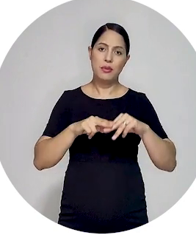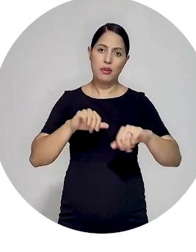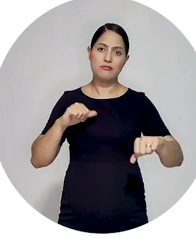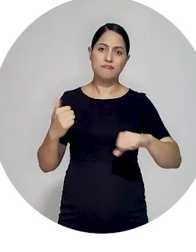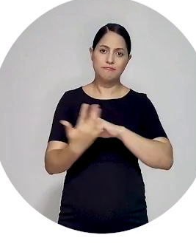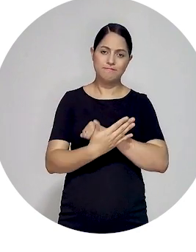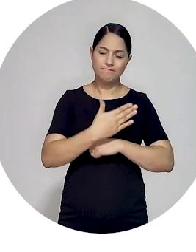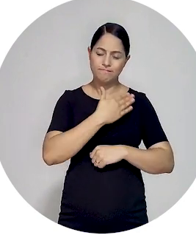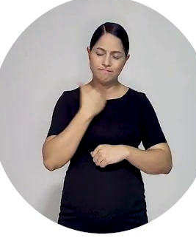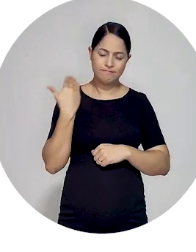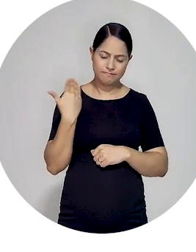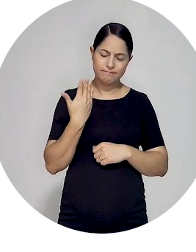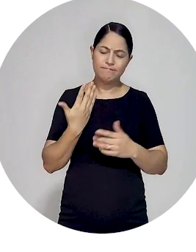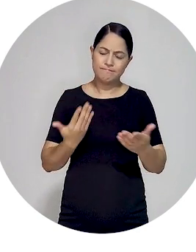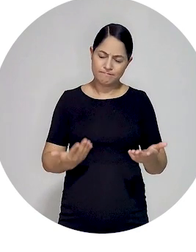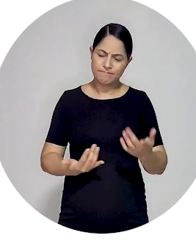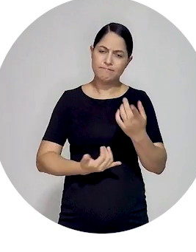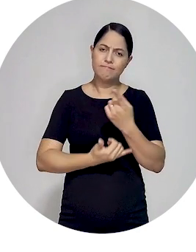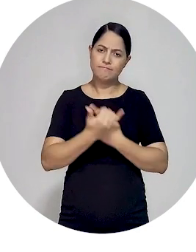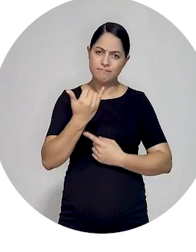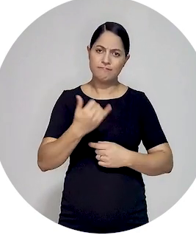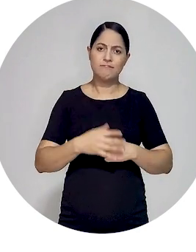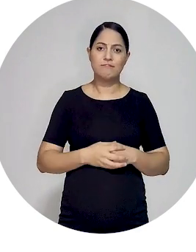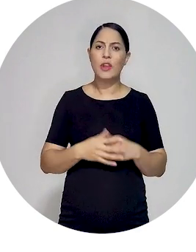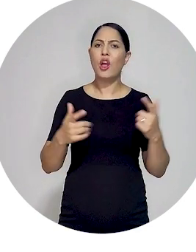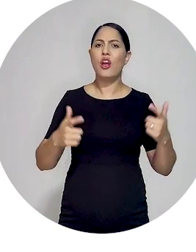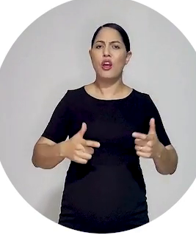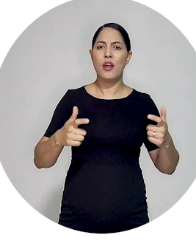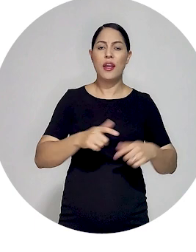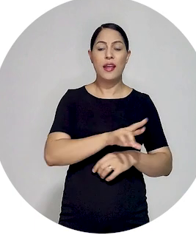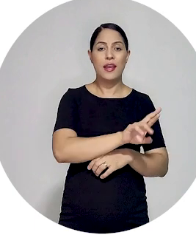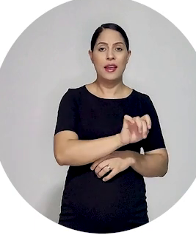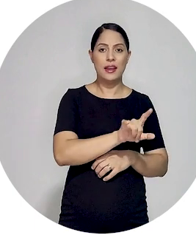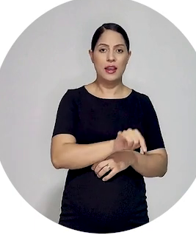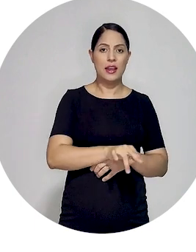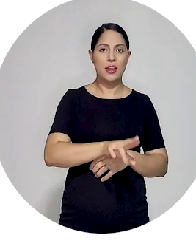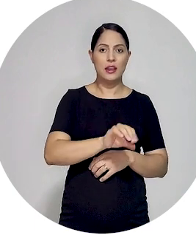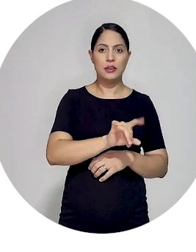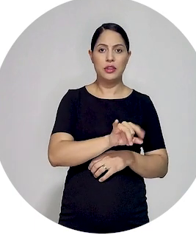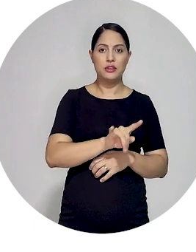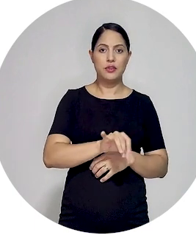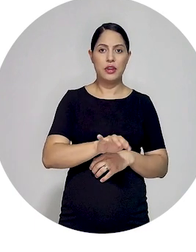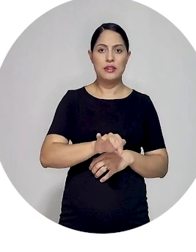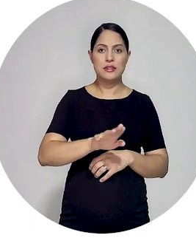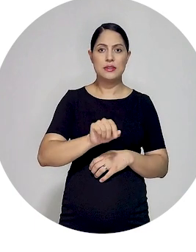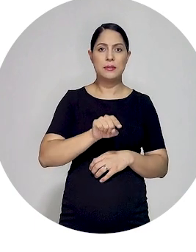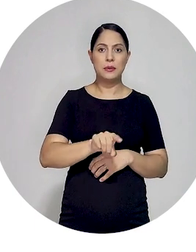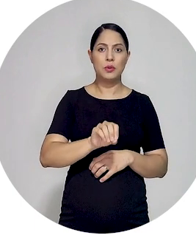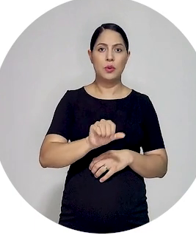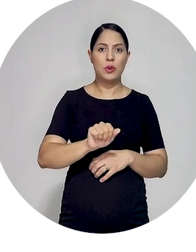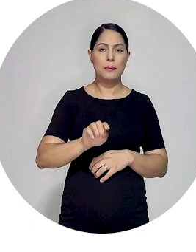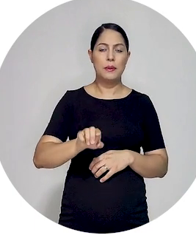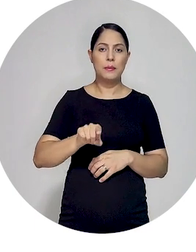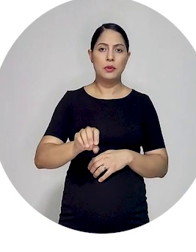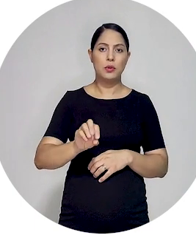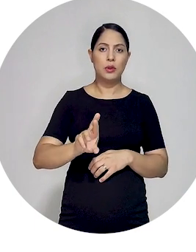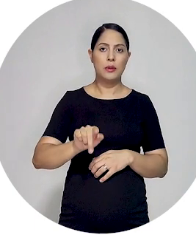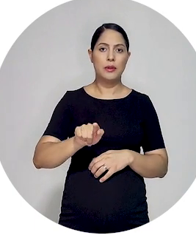e servidores da UAB que nos deixaram vítimas da pandemia da Covid-19 em